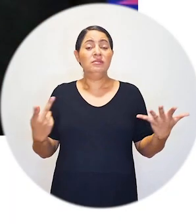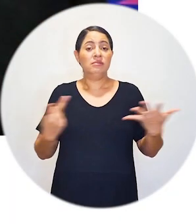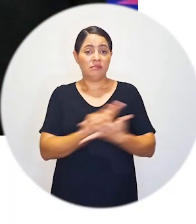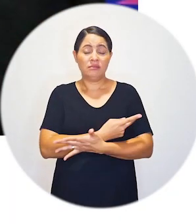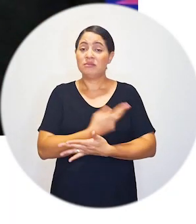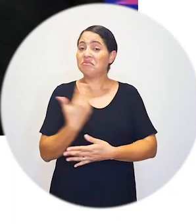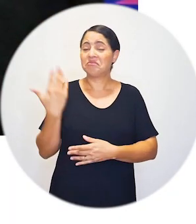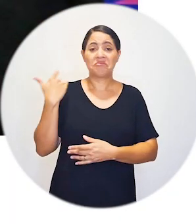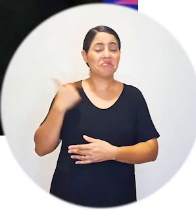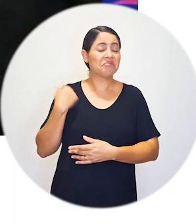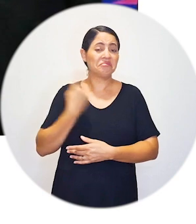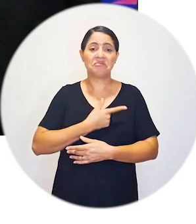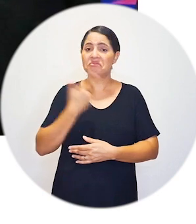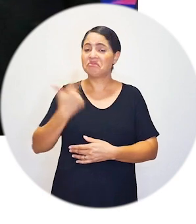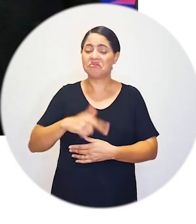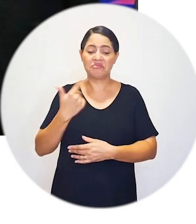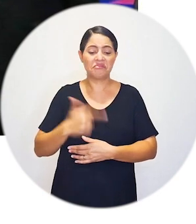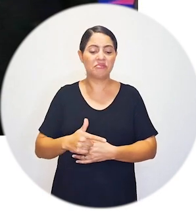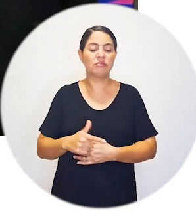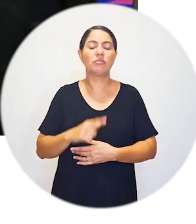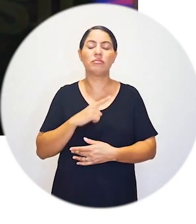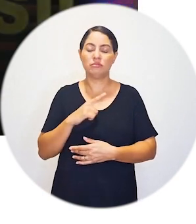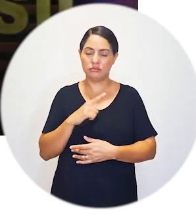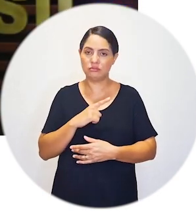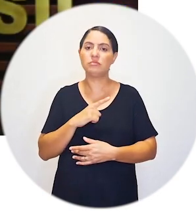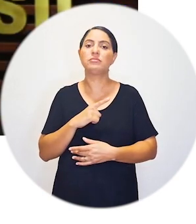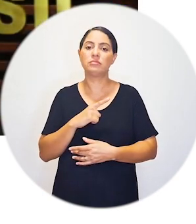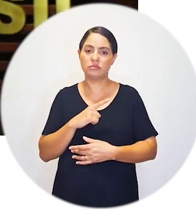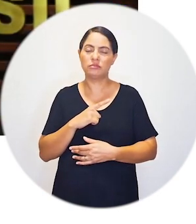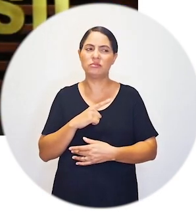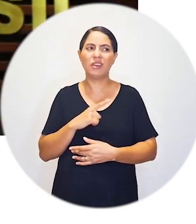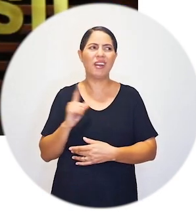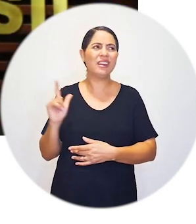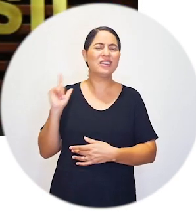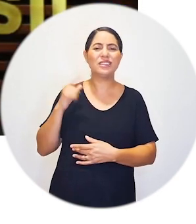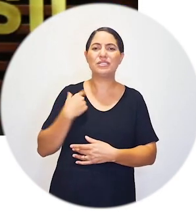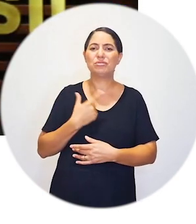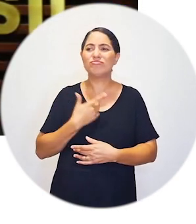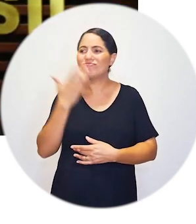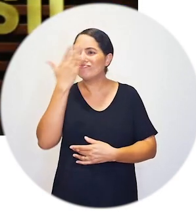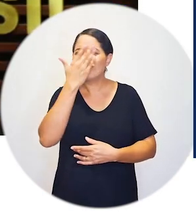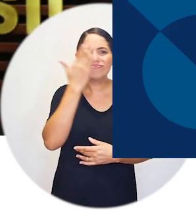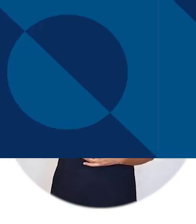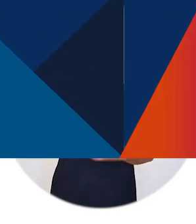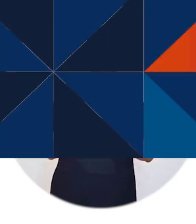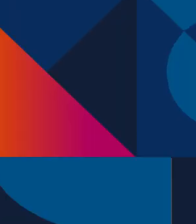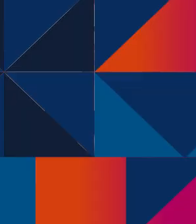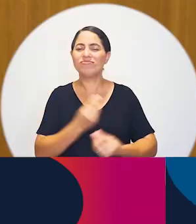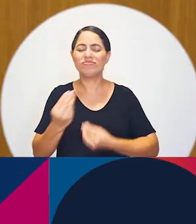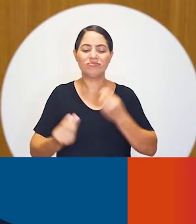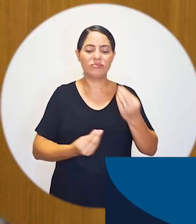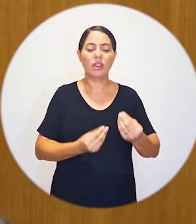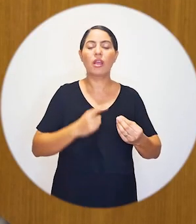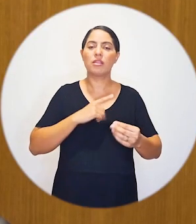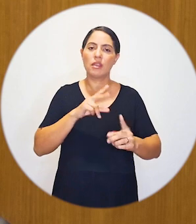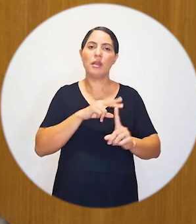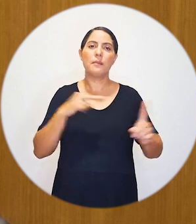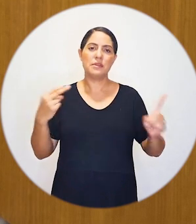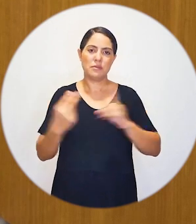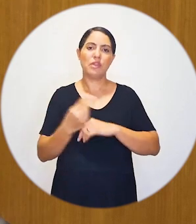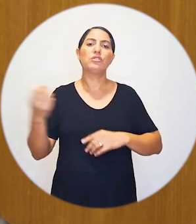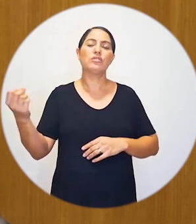ouve fatos que a gente não tinha dado atenção, a gente ouve uma versão que a gente não tinha visto direito, a gente